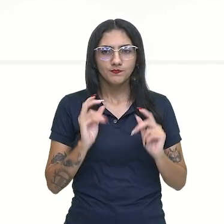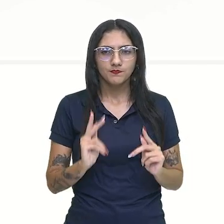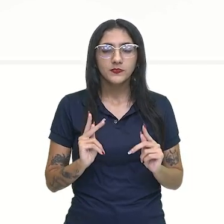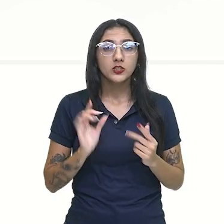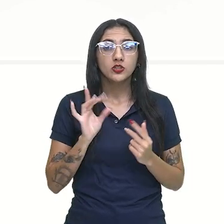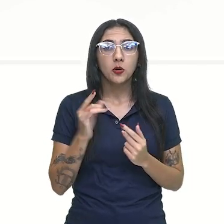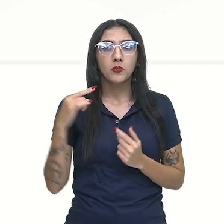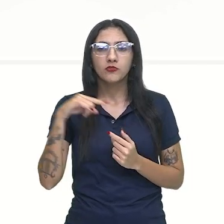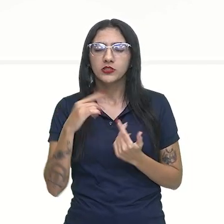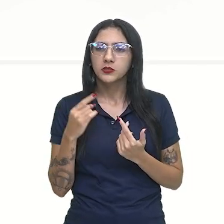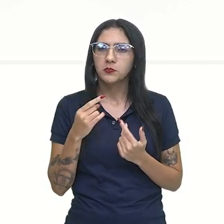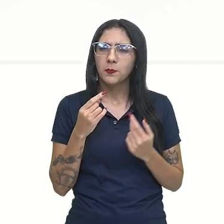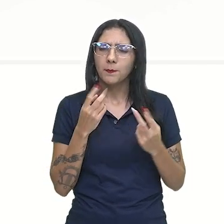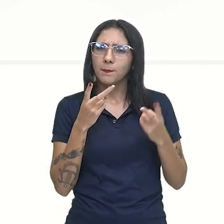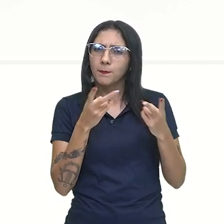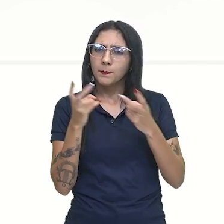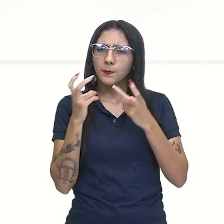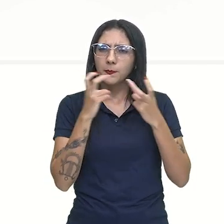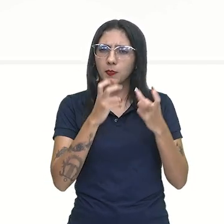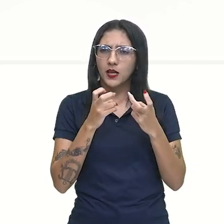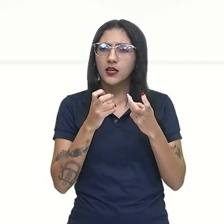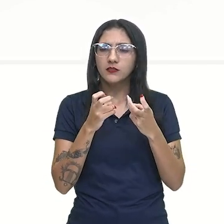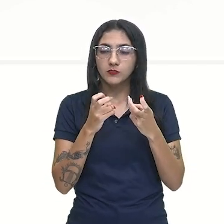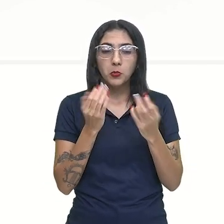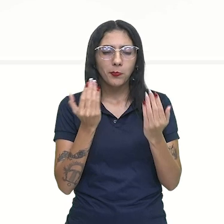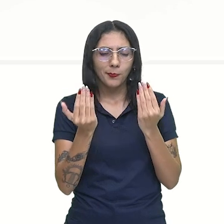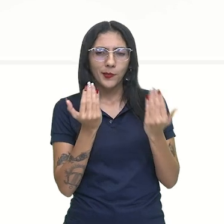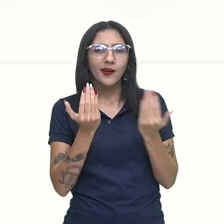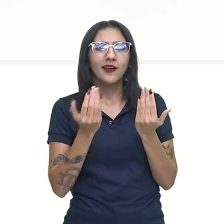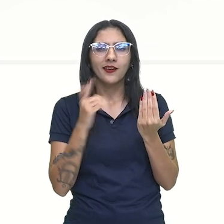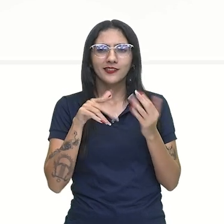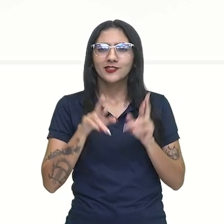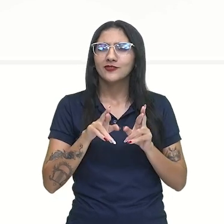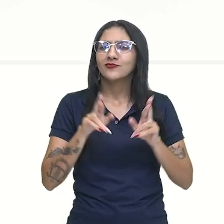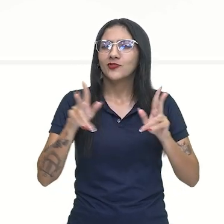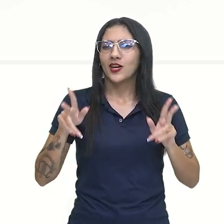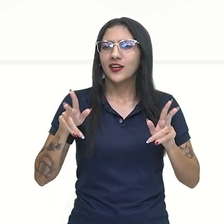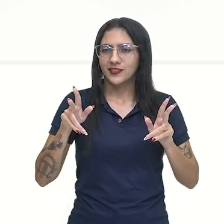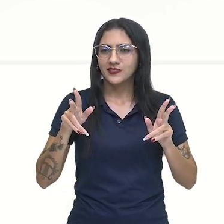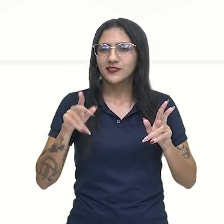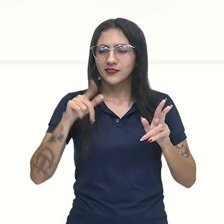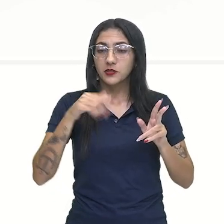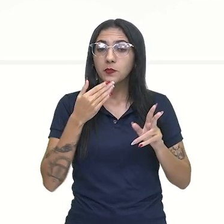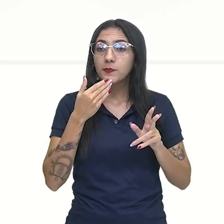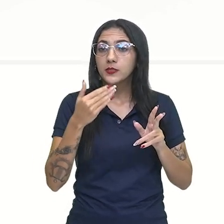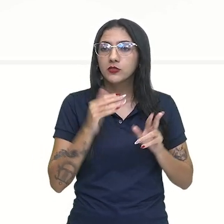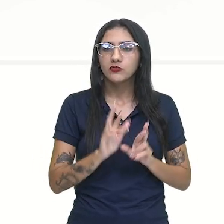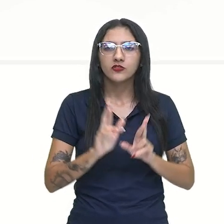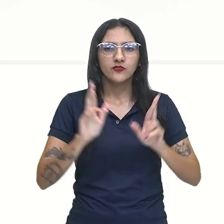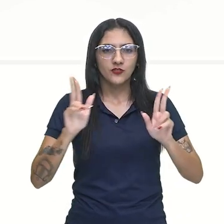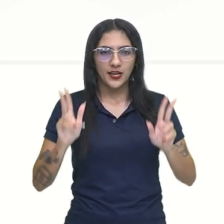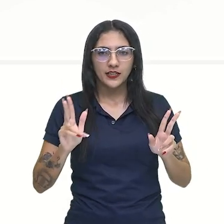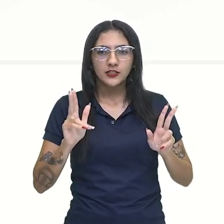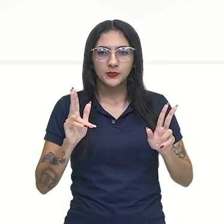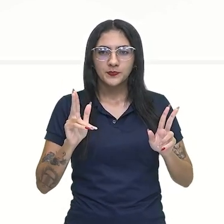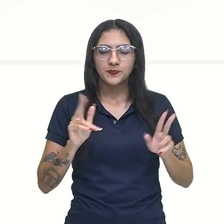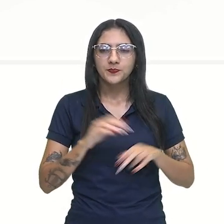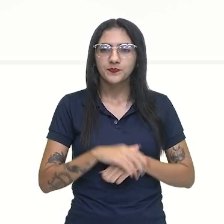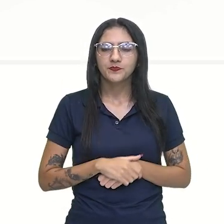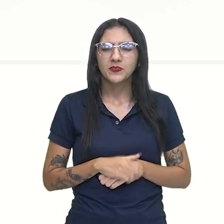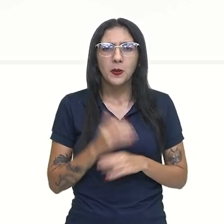Só para evidenciar ainda mais a diferença das duas questões, né, com comandos diferentes. São